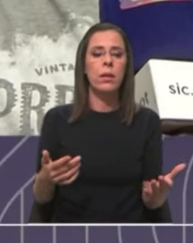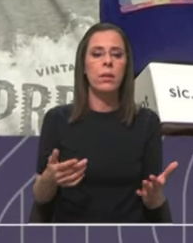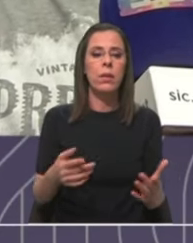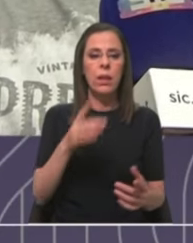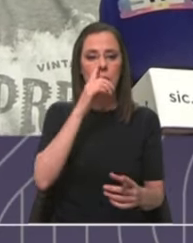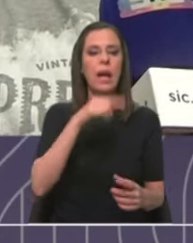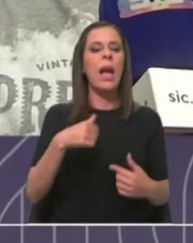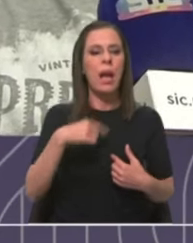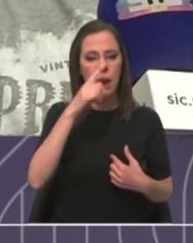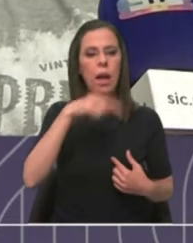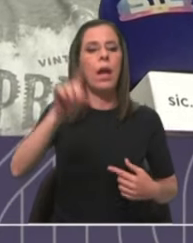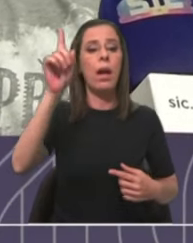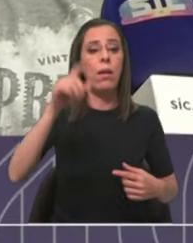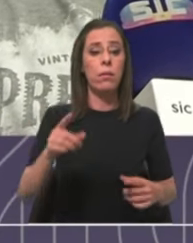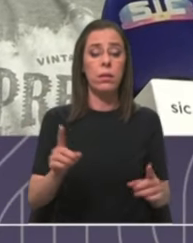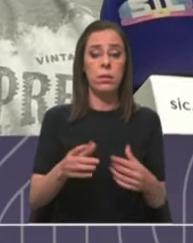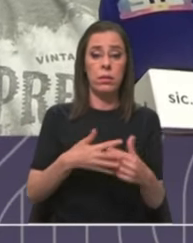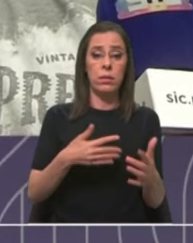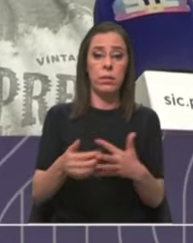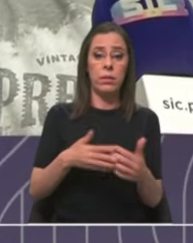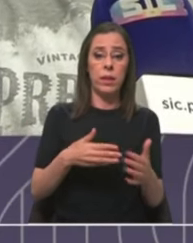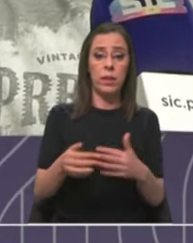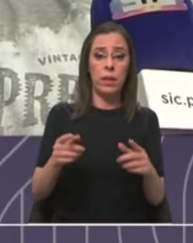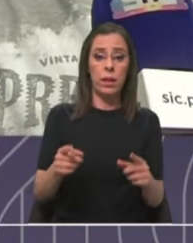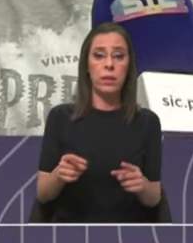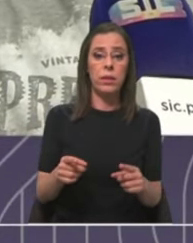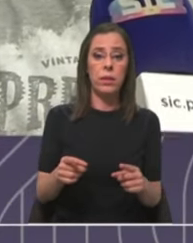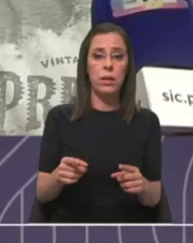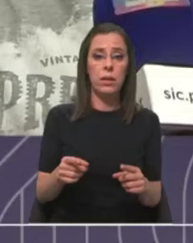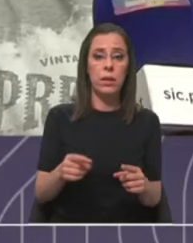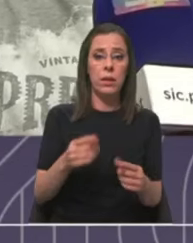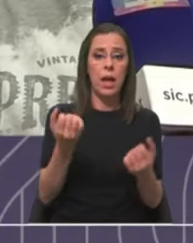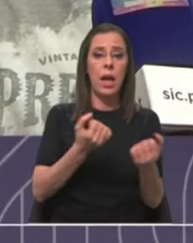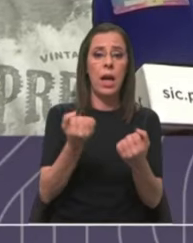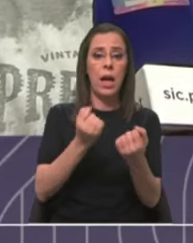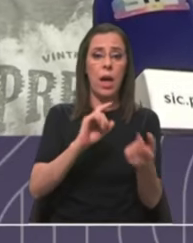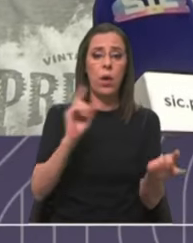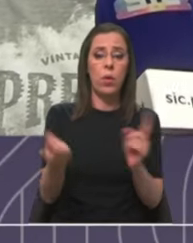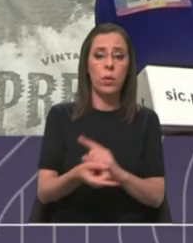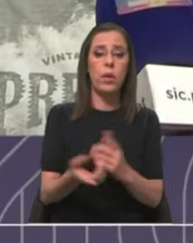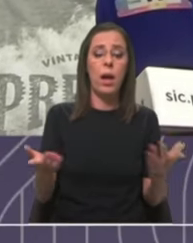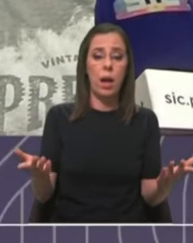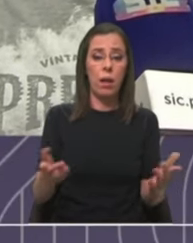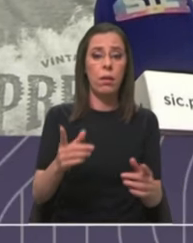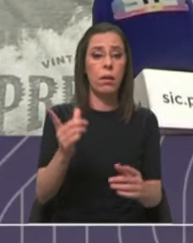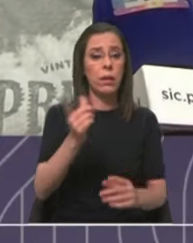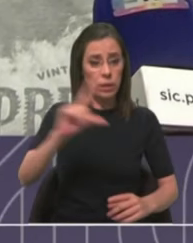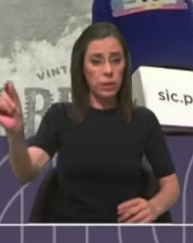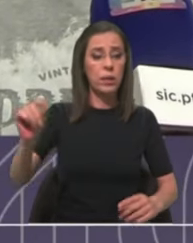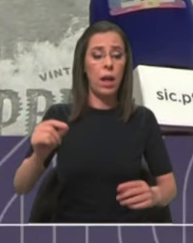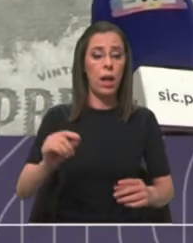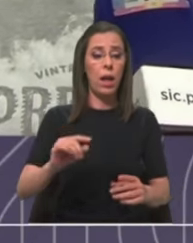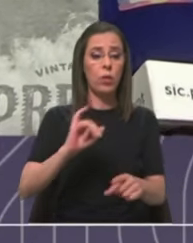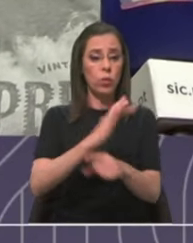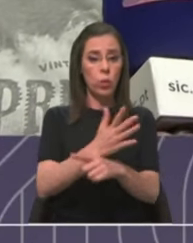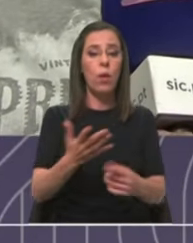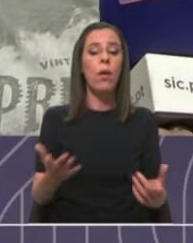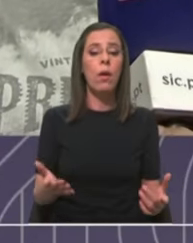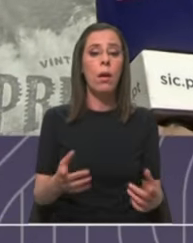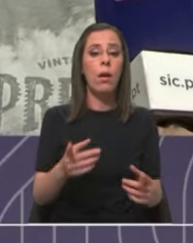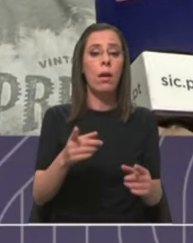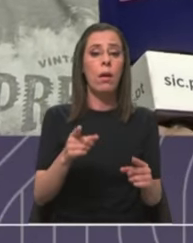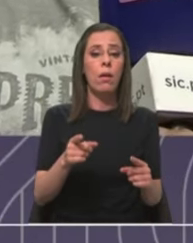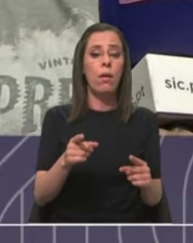quem eu era. E eu continuei a dizer, não interessa, interessa que o senhor está em sentido contrário. Tem que sair, a saída é para o outro lado. Tanto